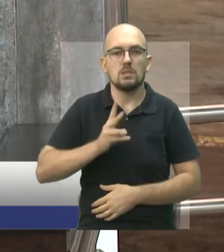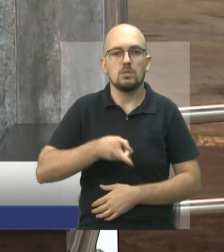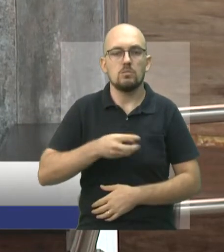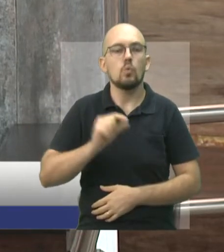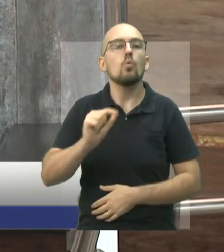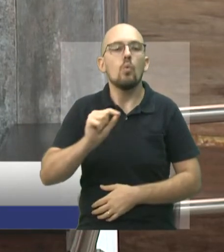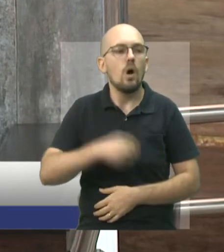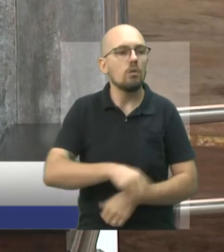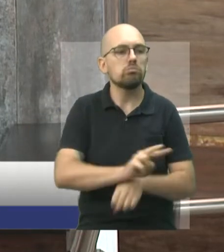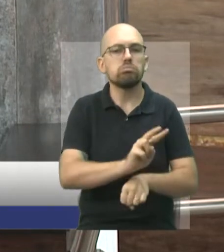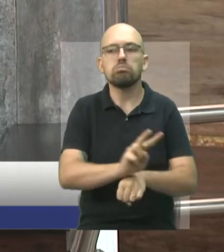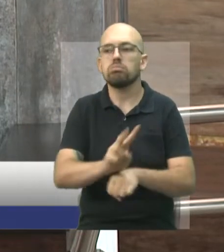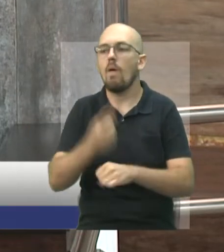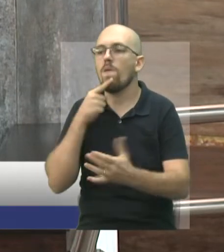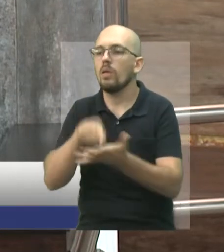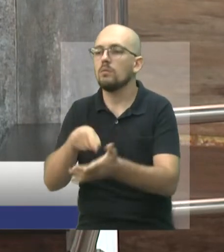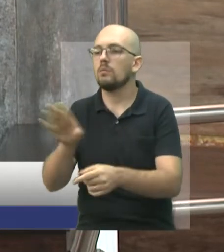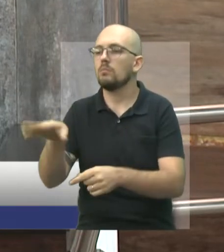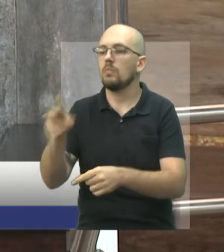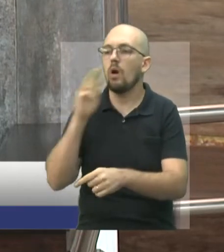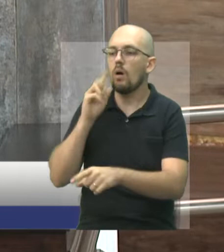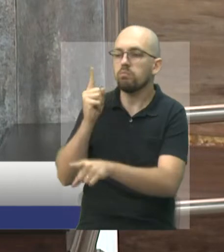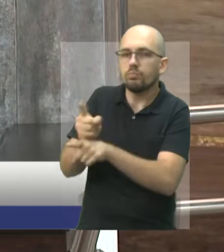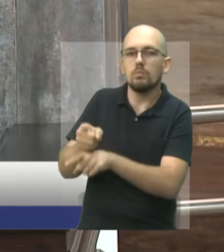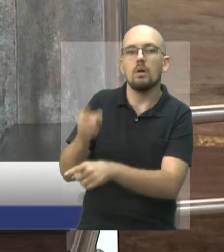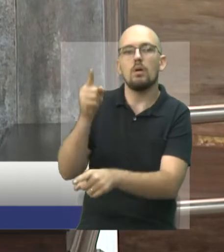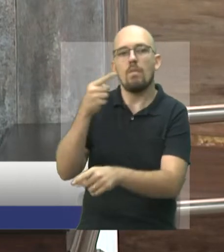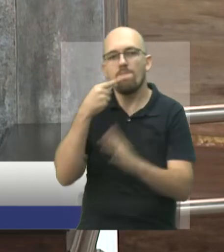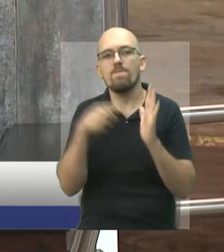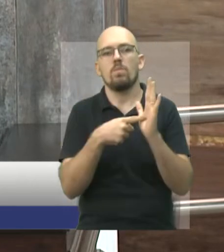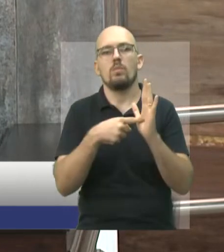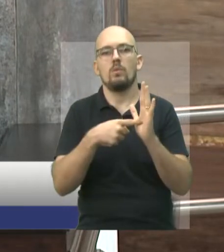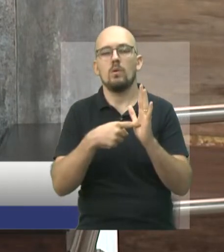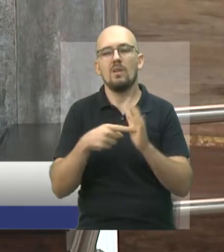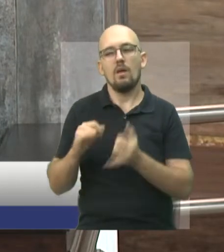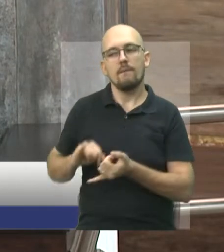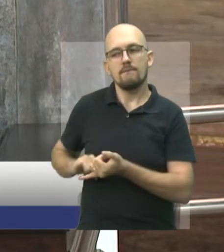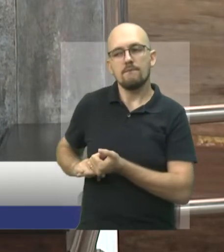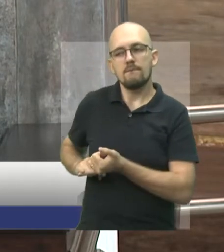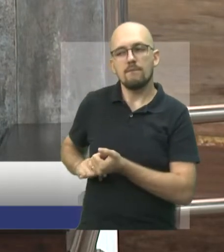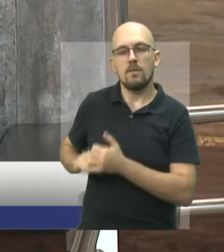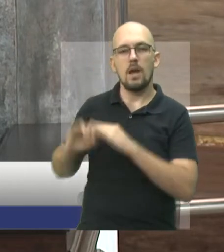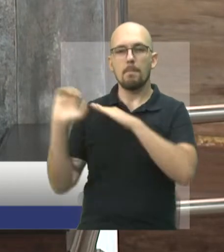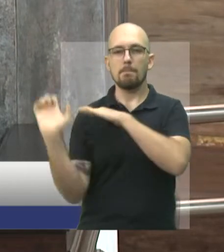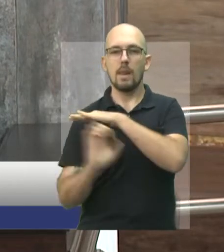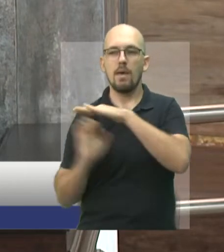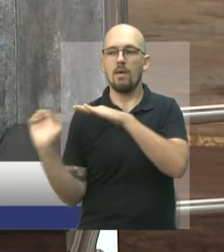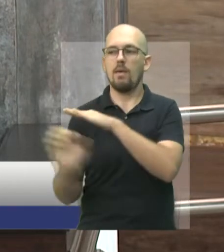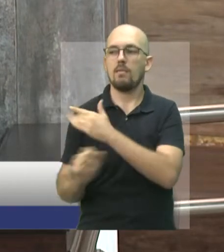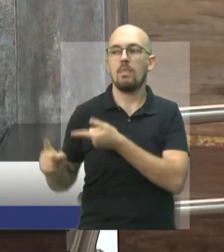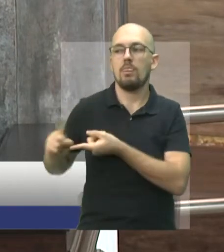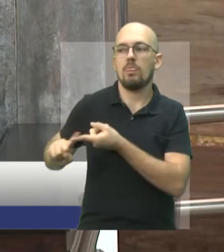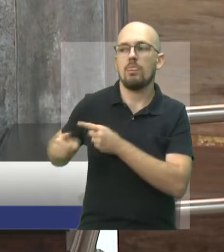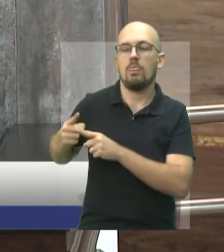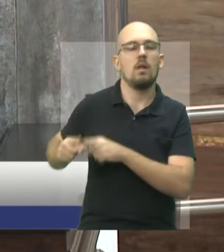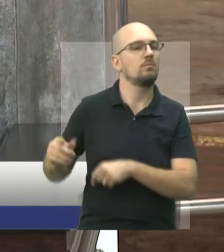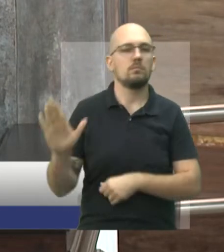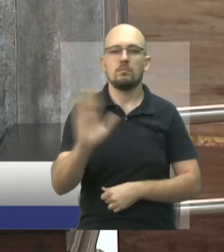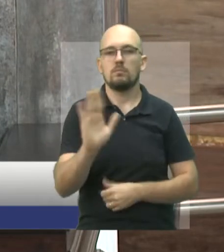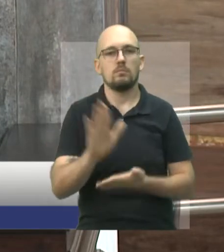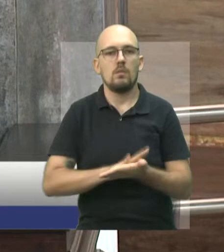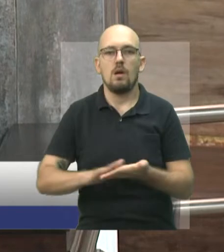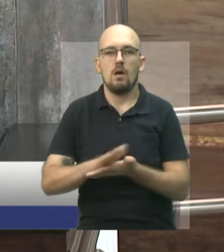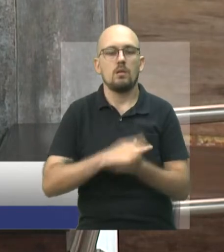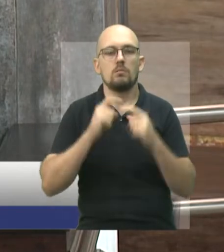fiscalizando e denunciando, sem rabo preso com o empresário, sem rabo preso com ninguém.